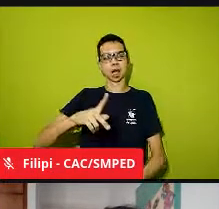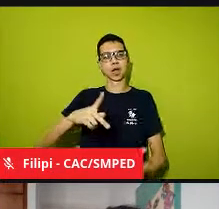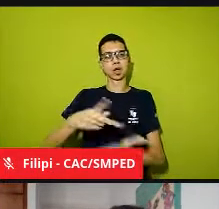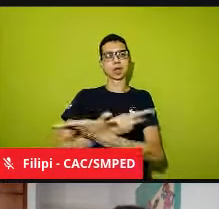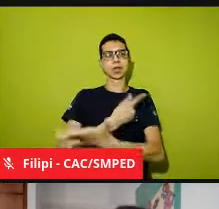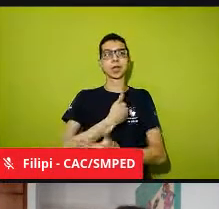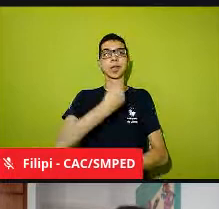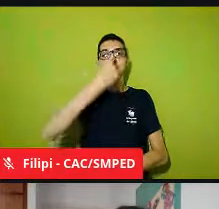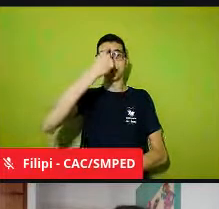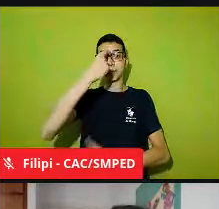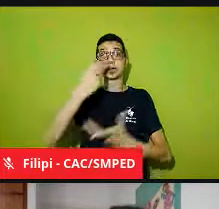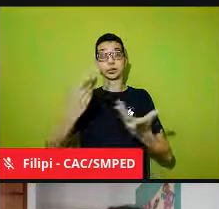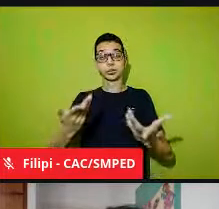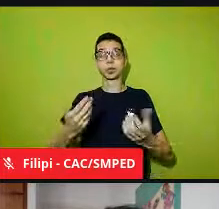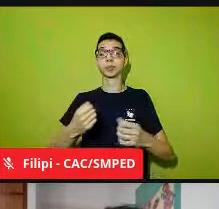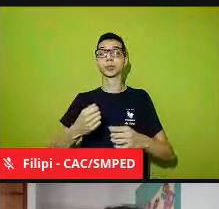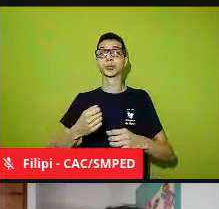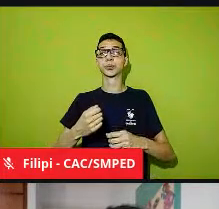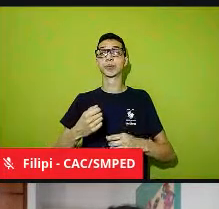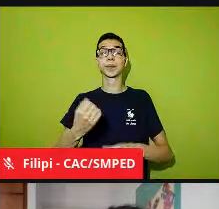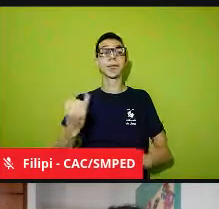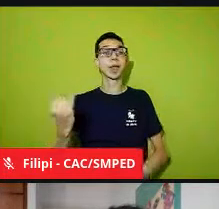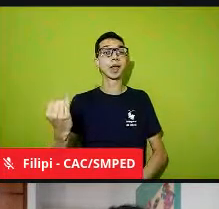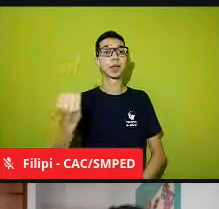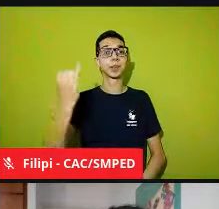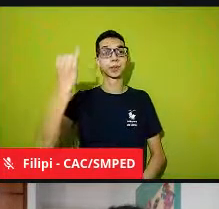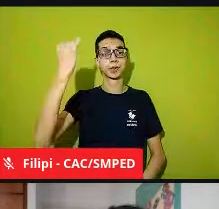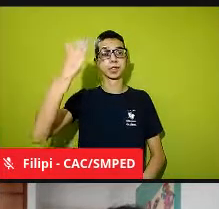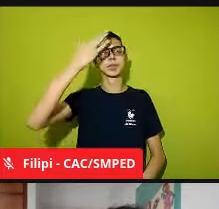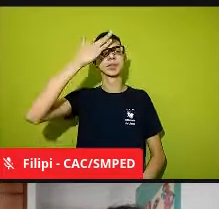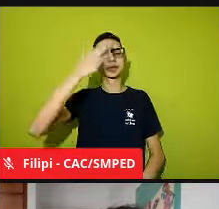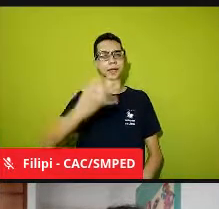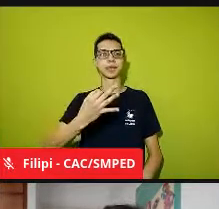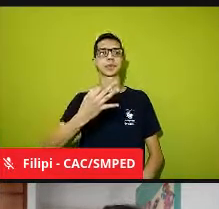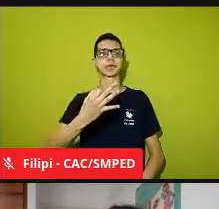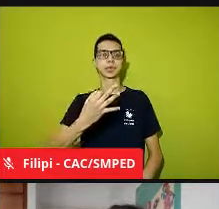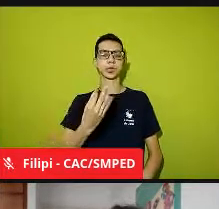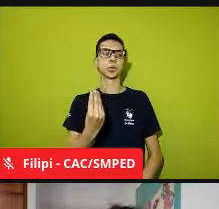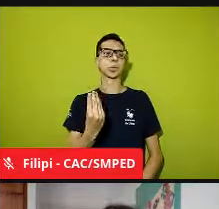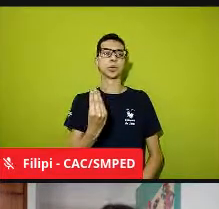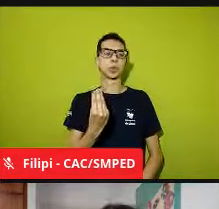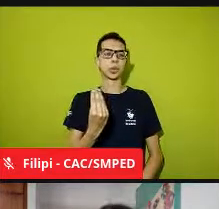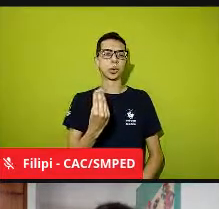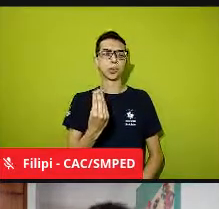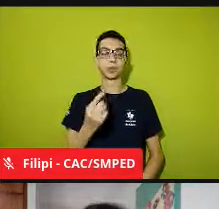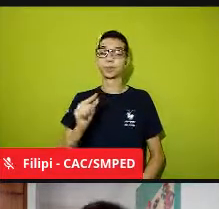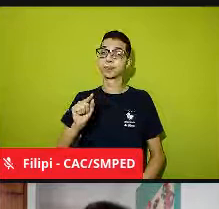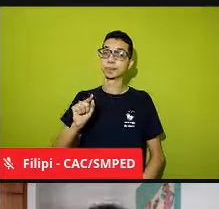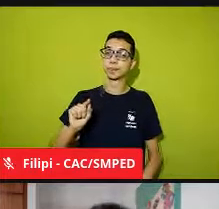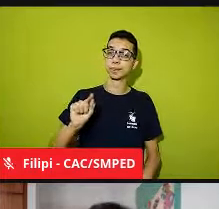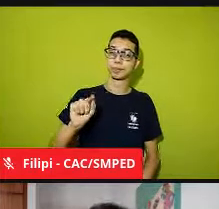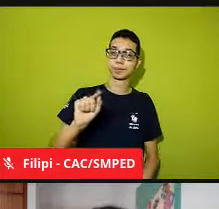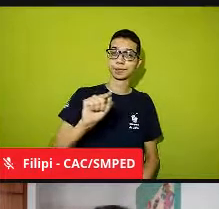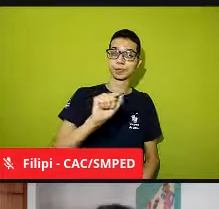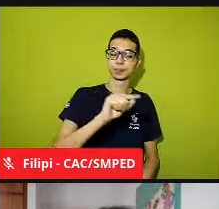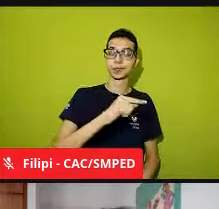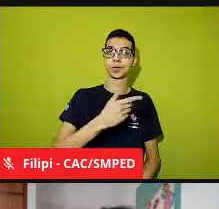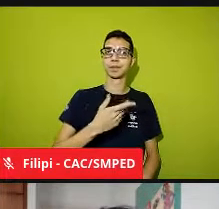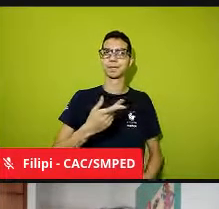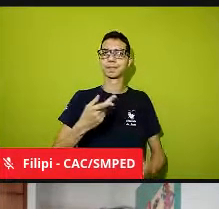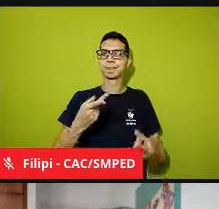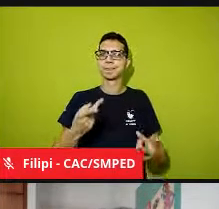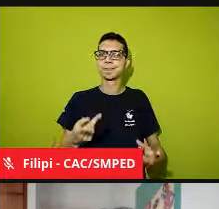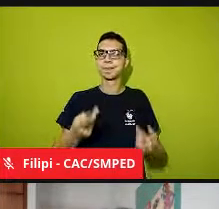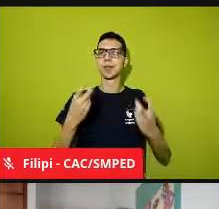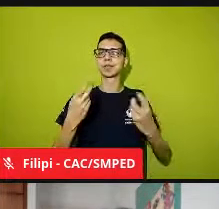muito importante para a gente entender como isso afeta a todos e corresponsabiliza a